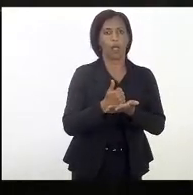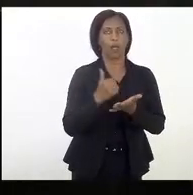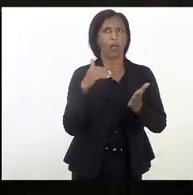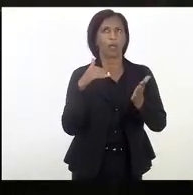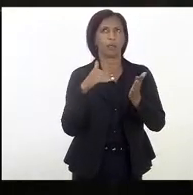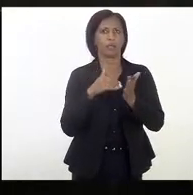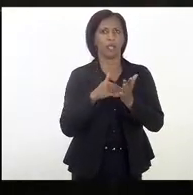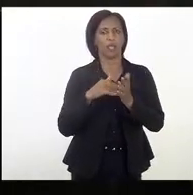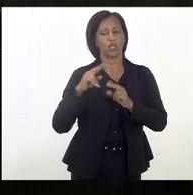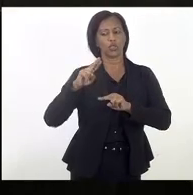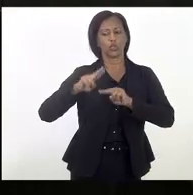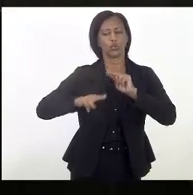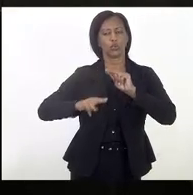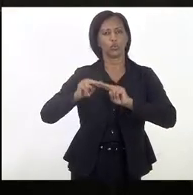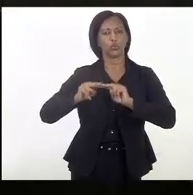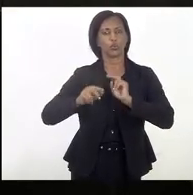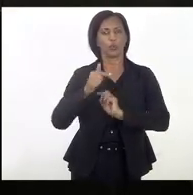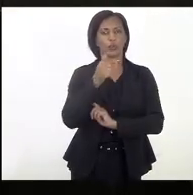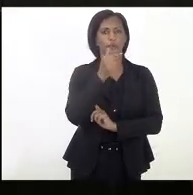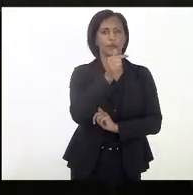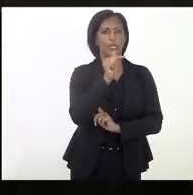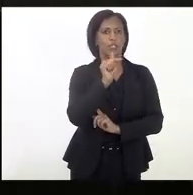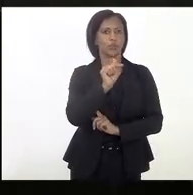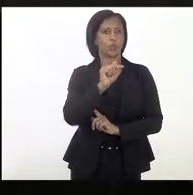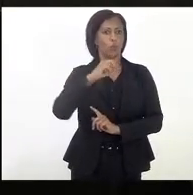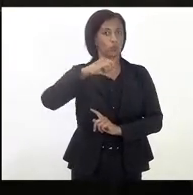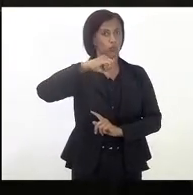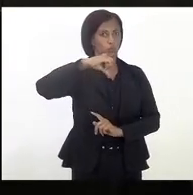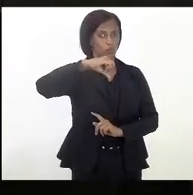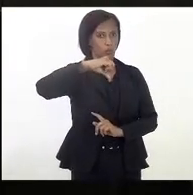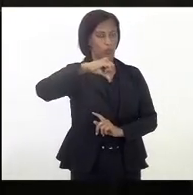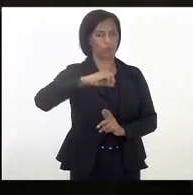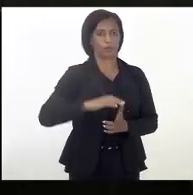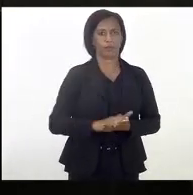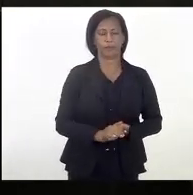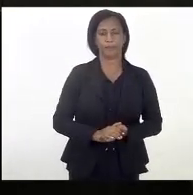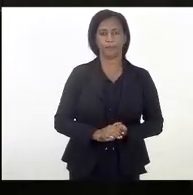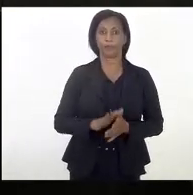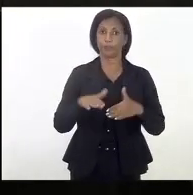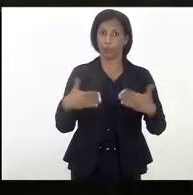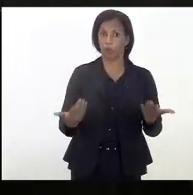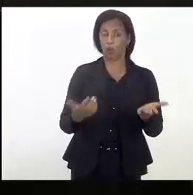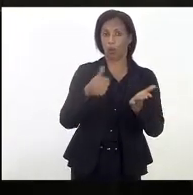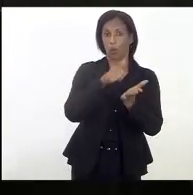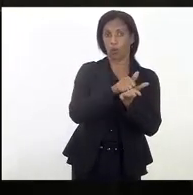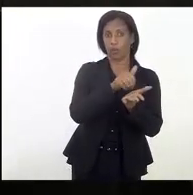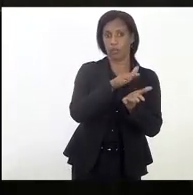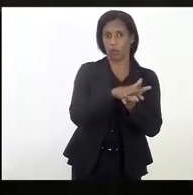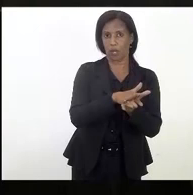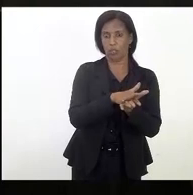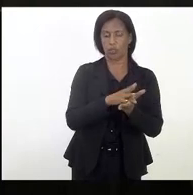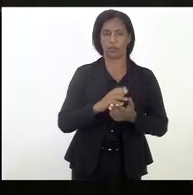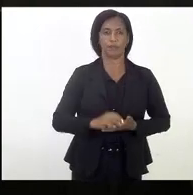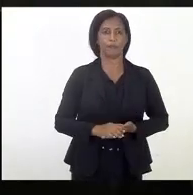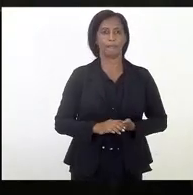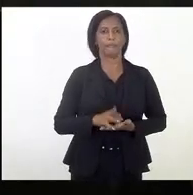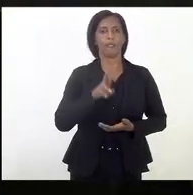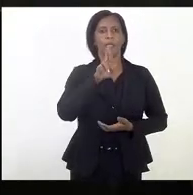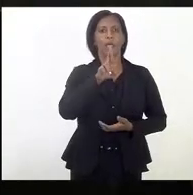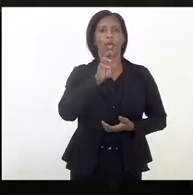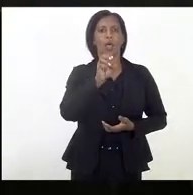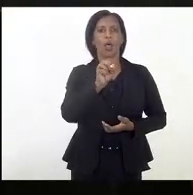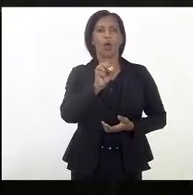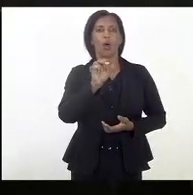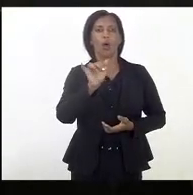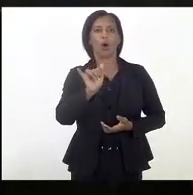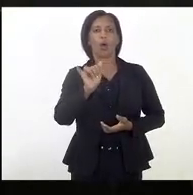Junho 7.9 por via de consequência royalties e participação